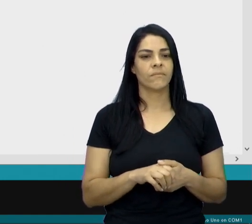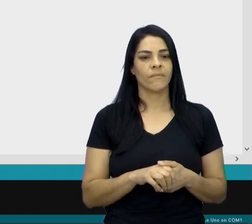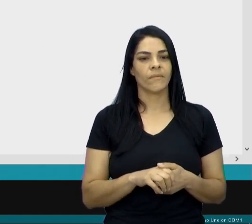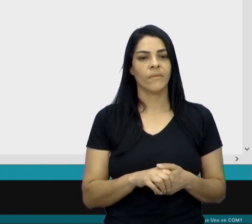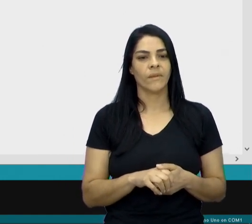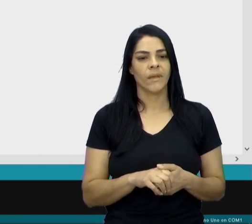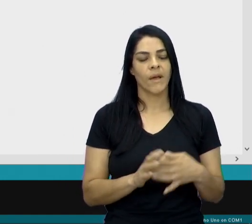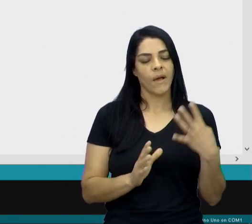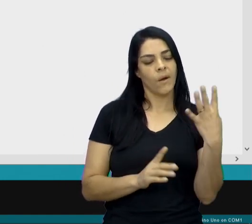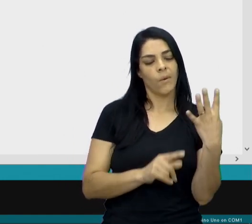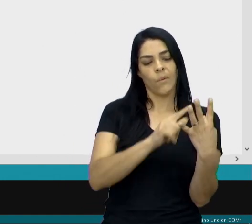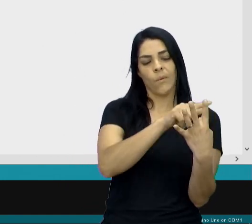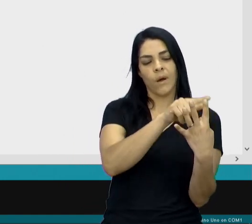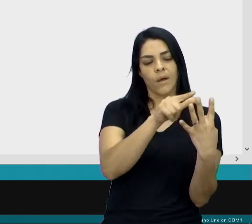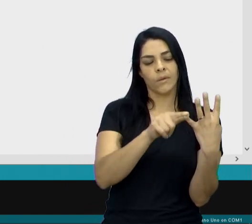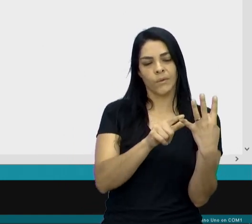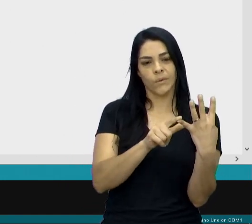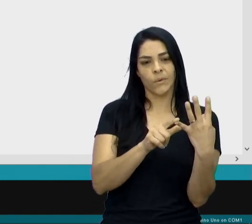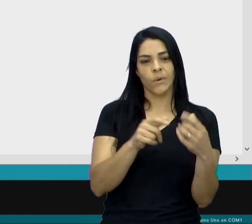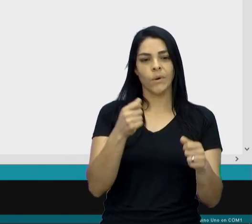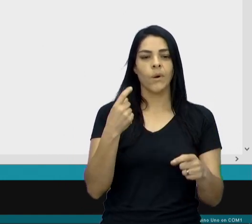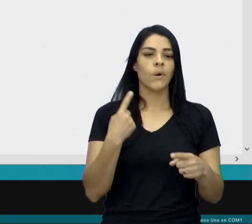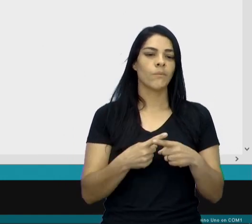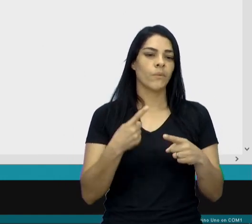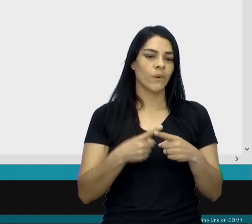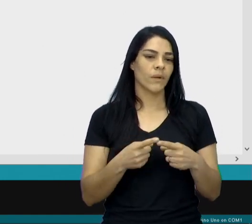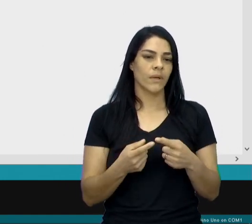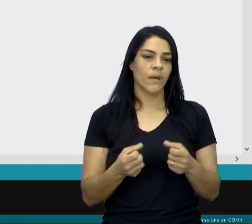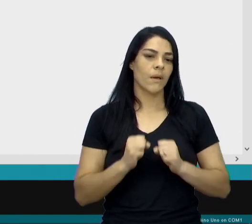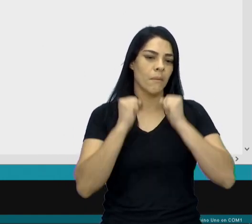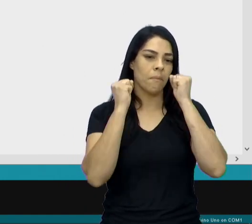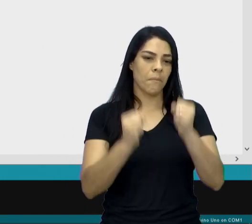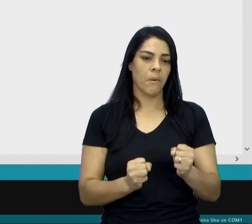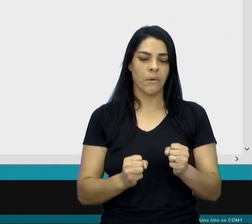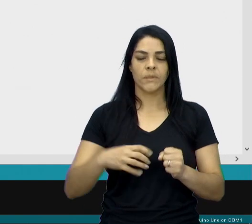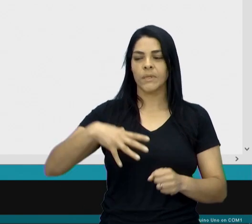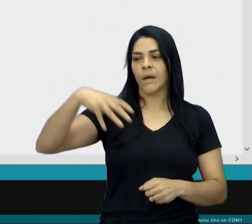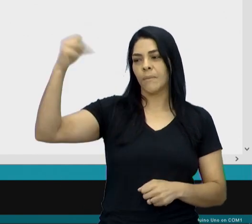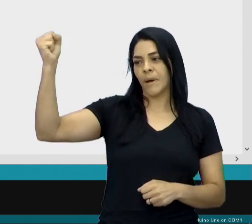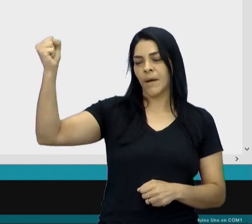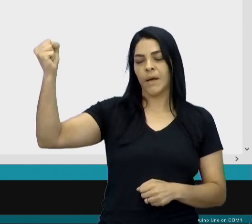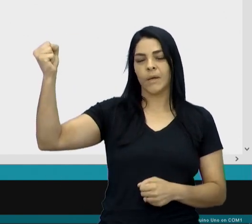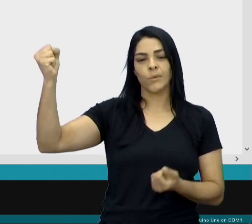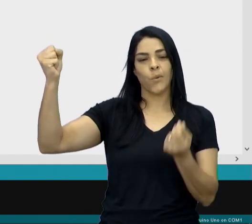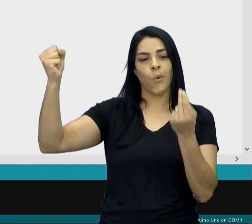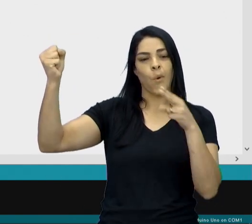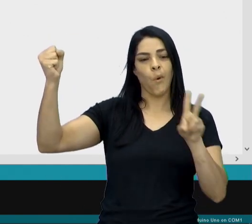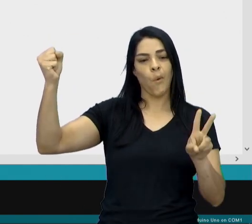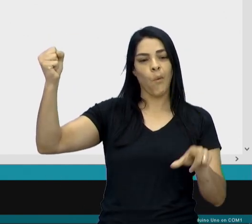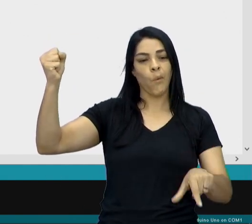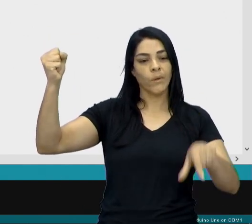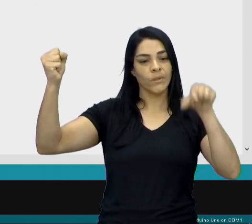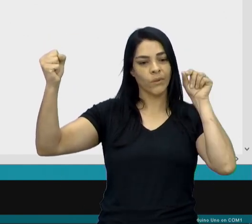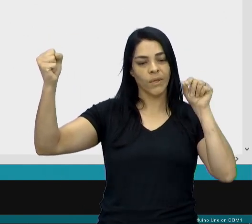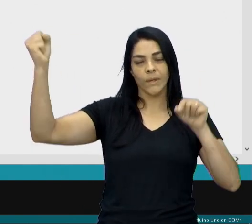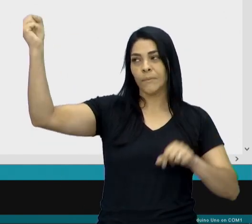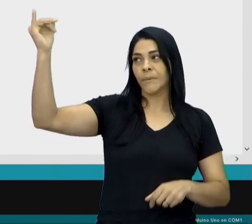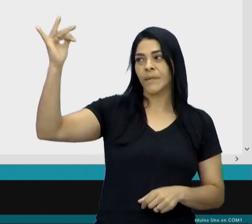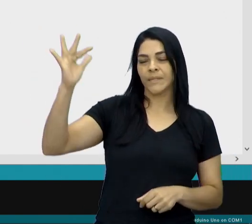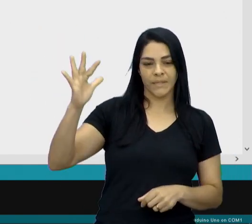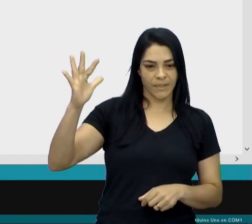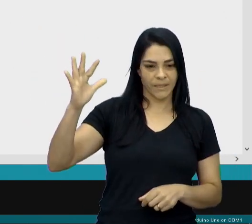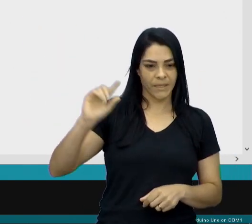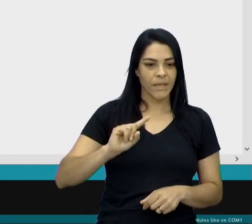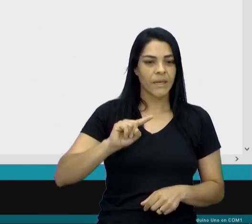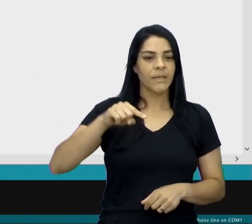até 4. Por quê? Ele pode deixar apagado ou pode escolher quatro LEDs aí para acender, tá certo? E depois que você fizer isso, você